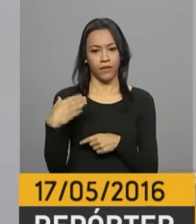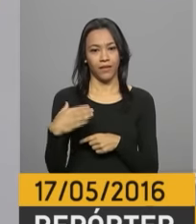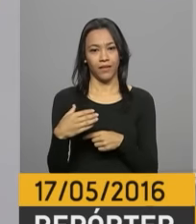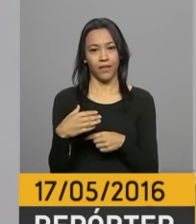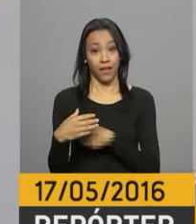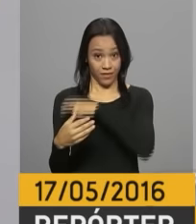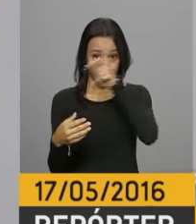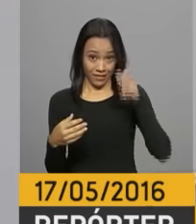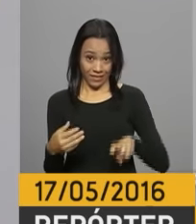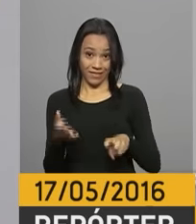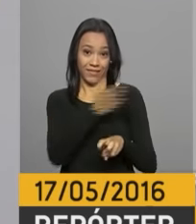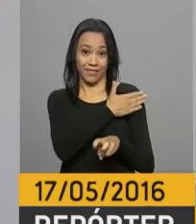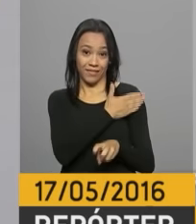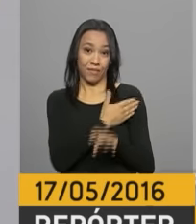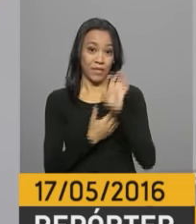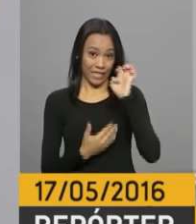viu?